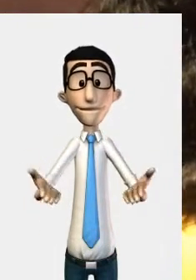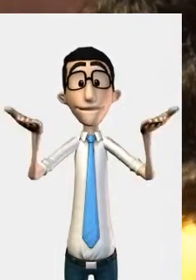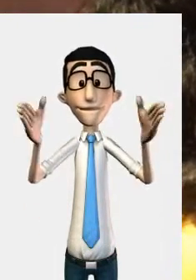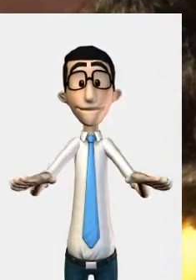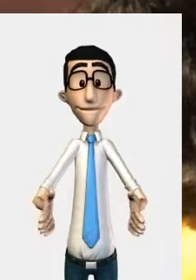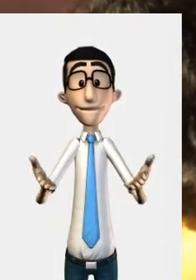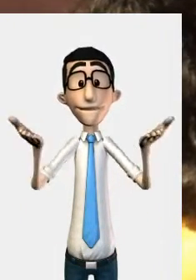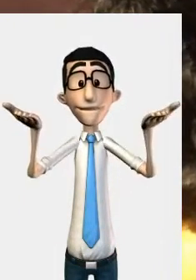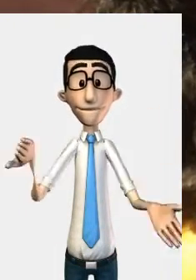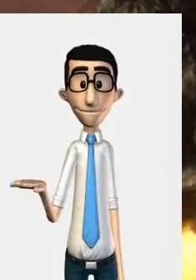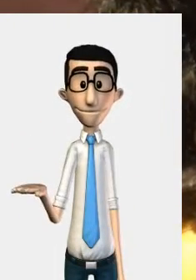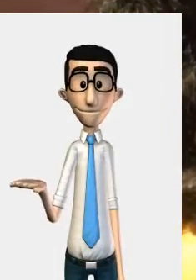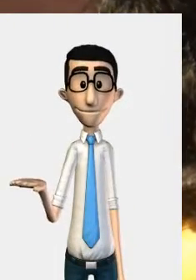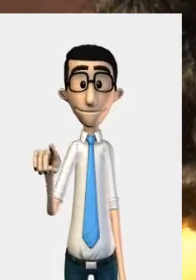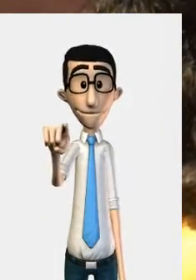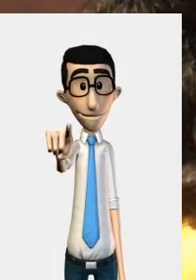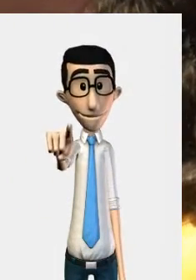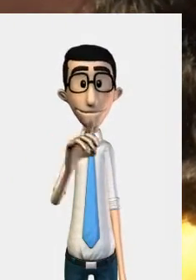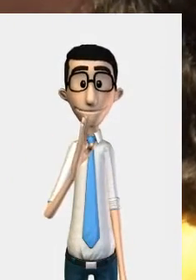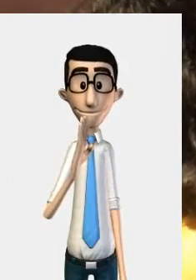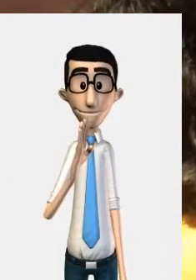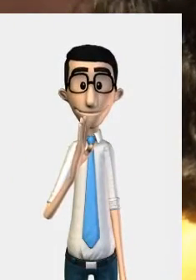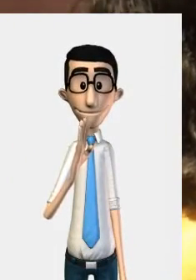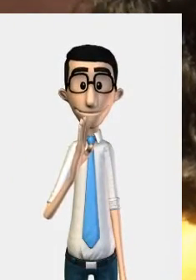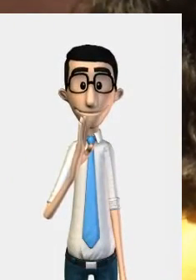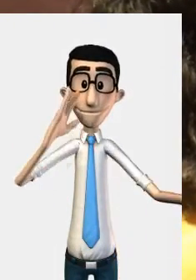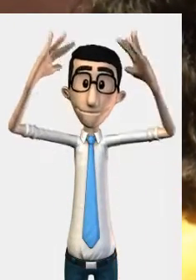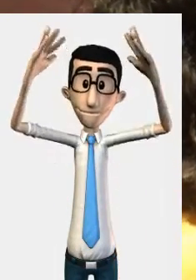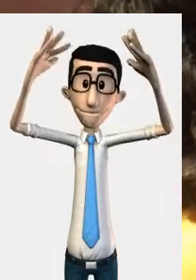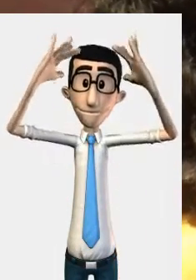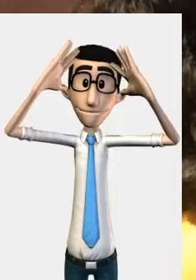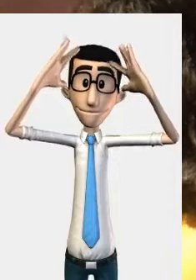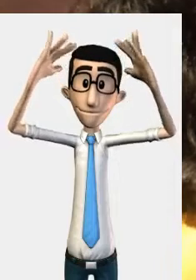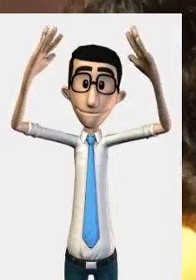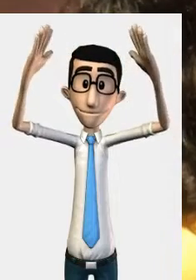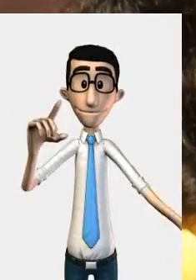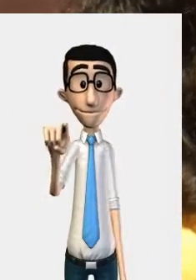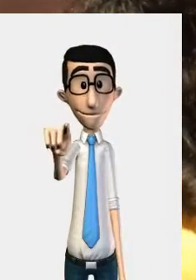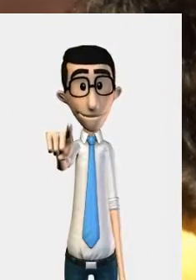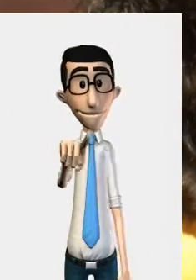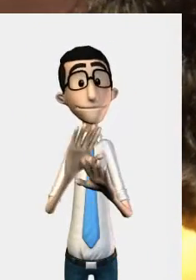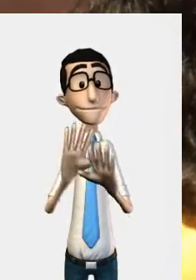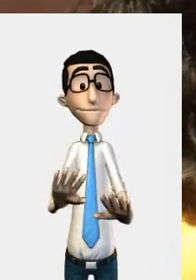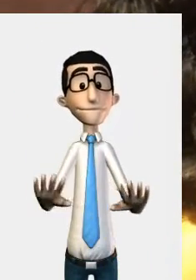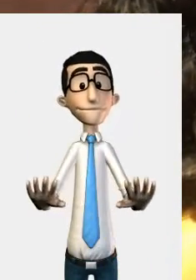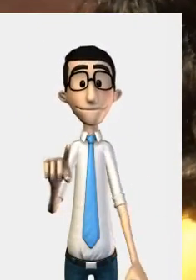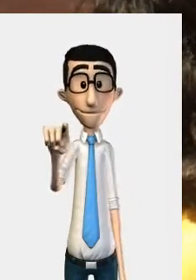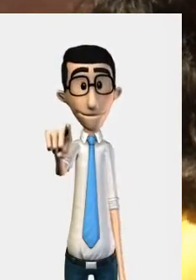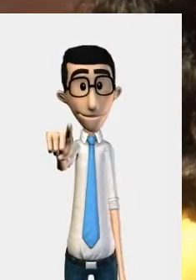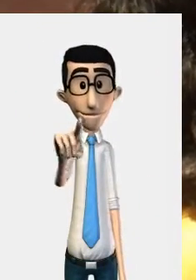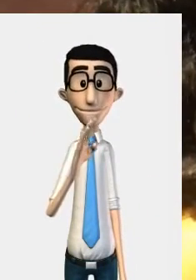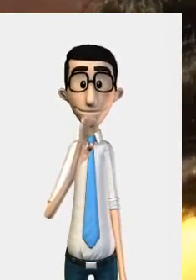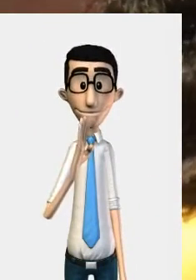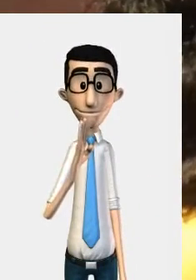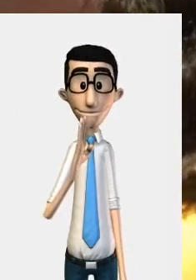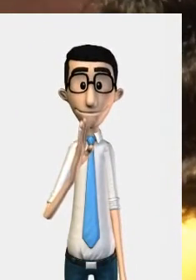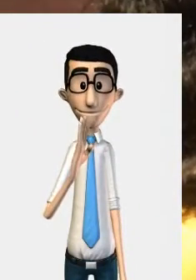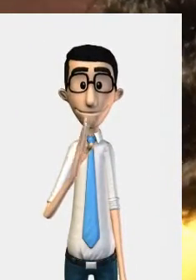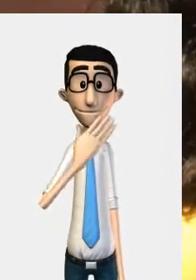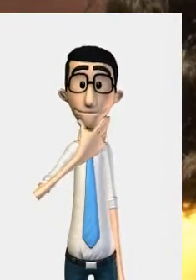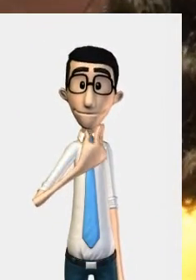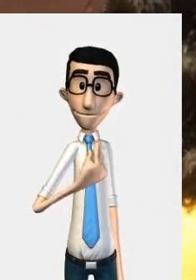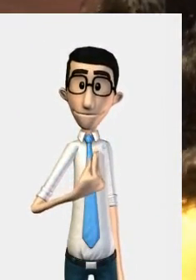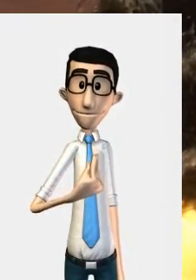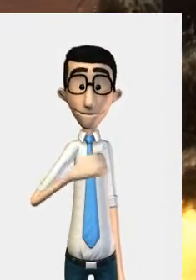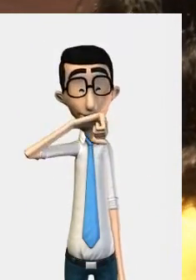gente vai ter que ensinar tudo para ele, tipo, todos os nomes das coisas, todas as cores, todos os nomes de animais, tipo, isso não vai acabar nunca. A